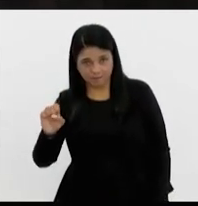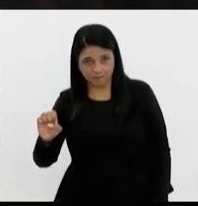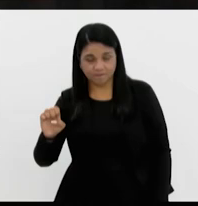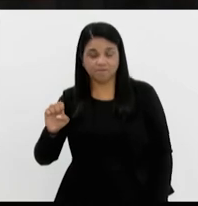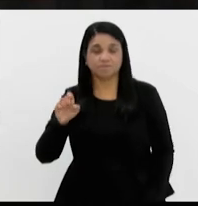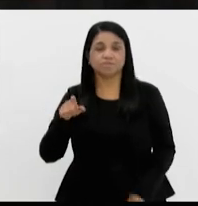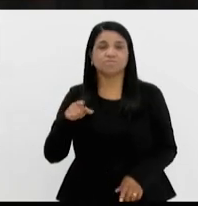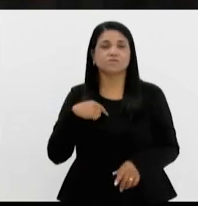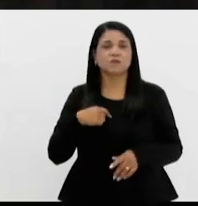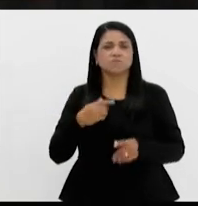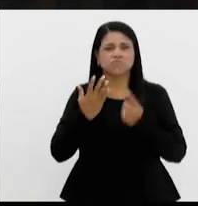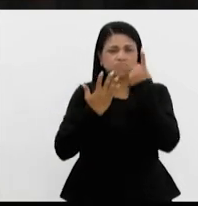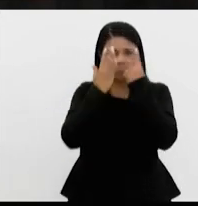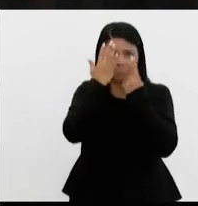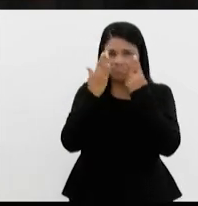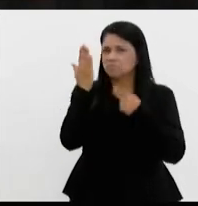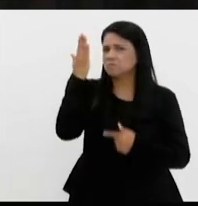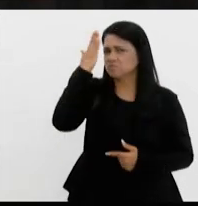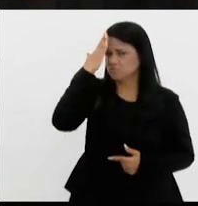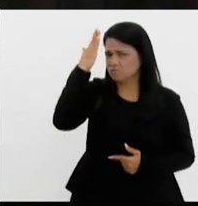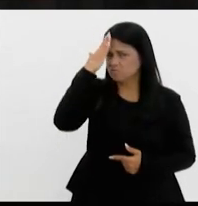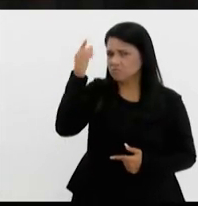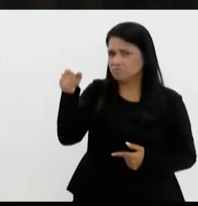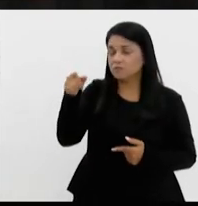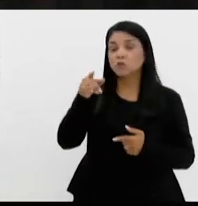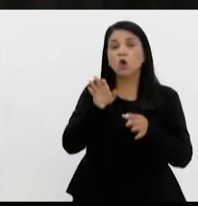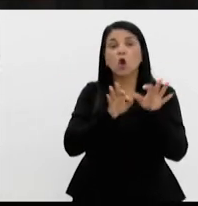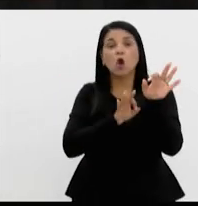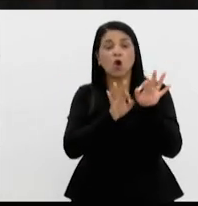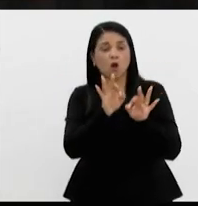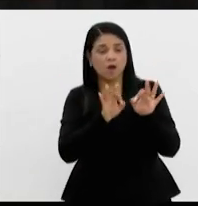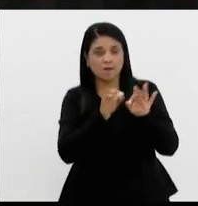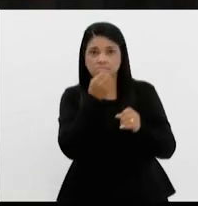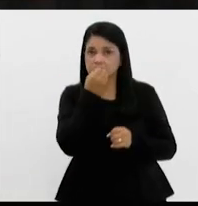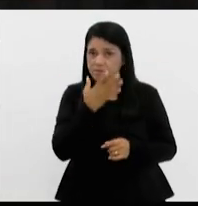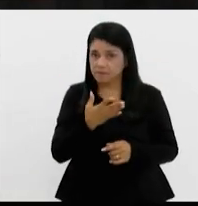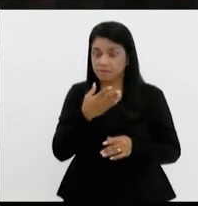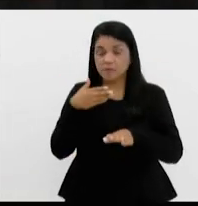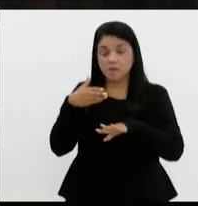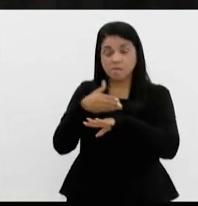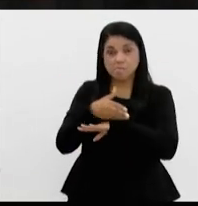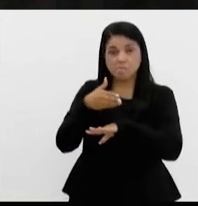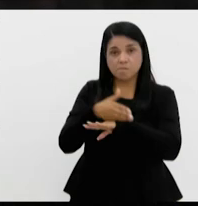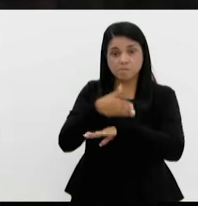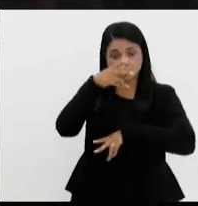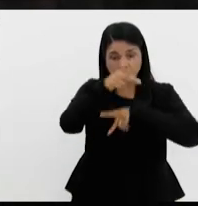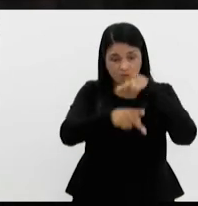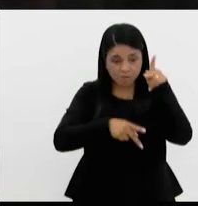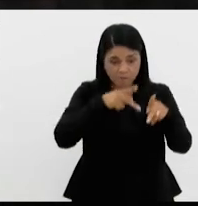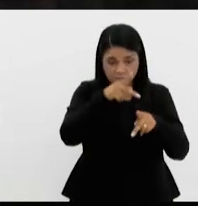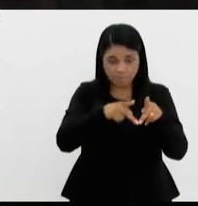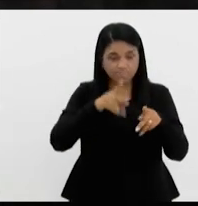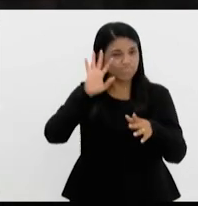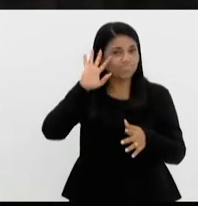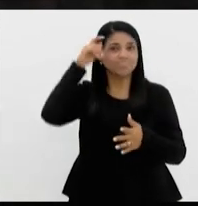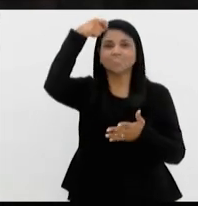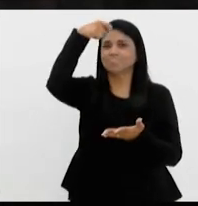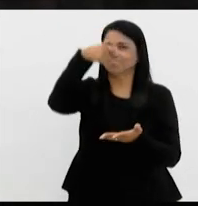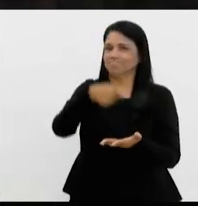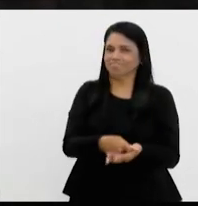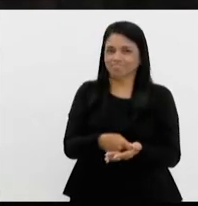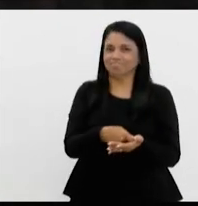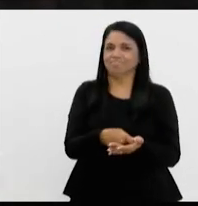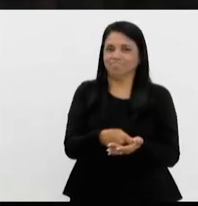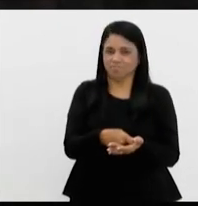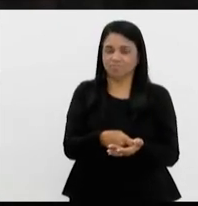foi um sucesso, porque esteve bem organizado e a participação popular foi decisiva, né?